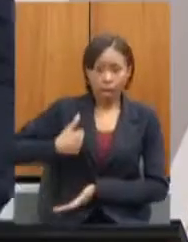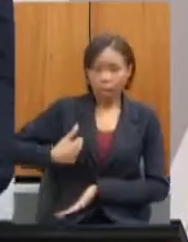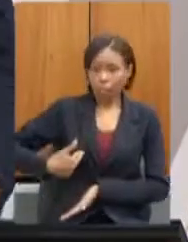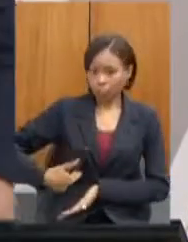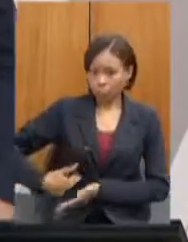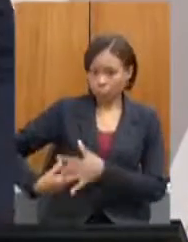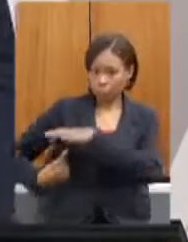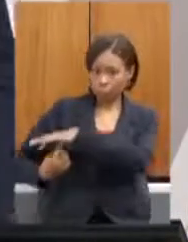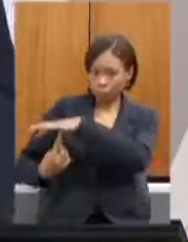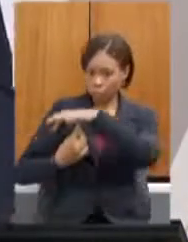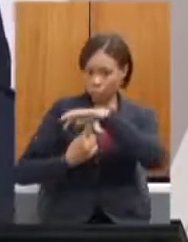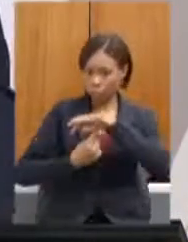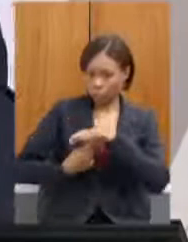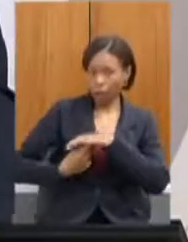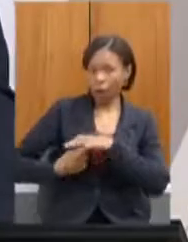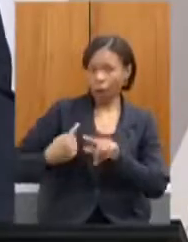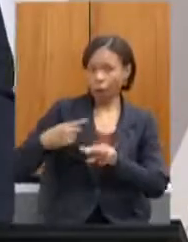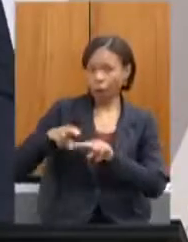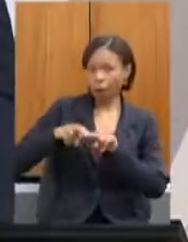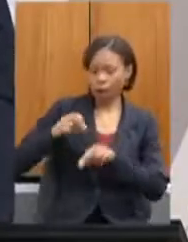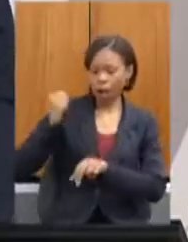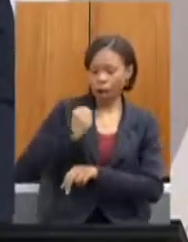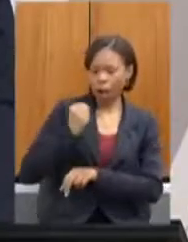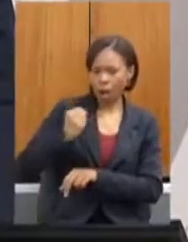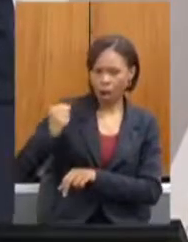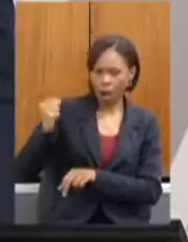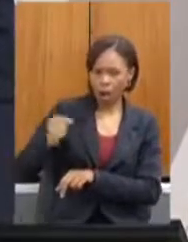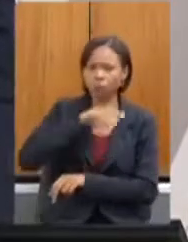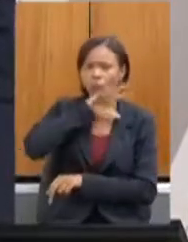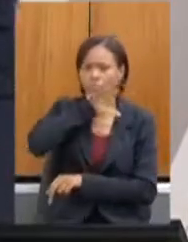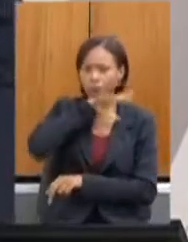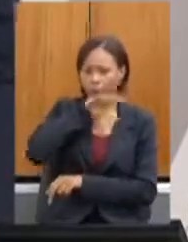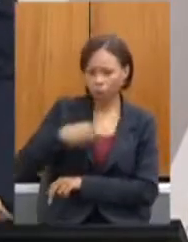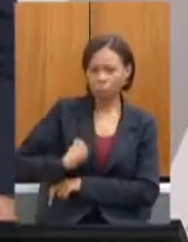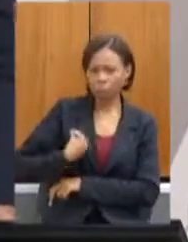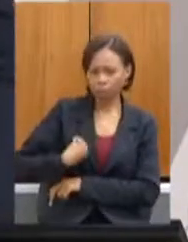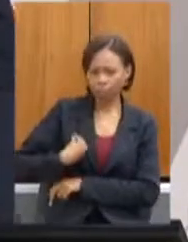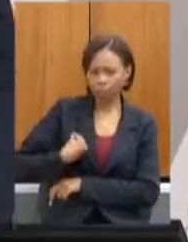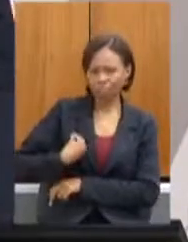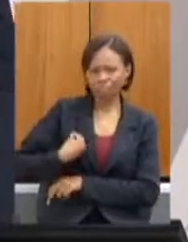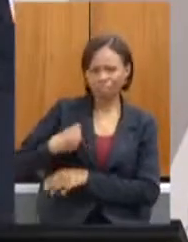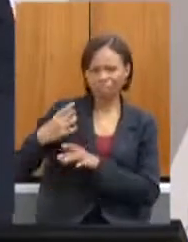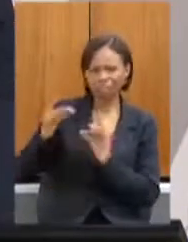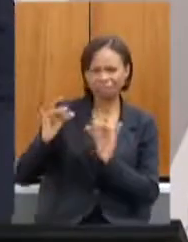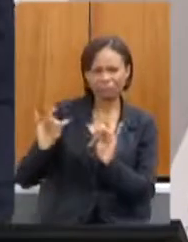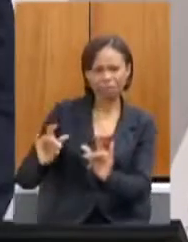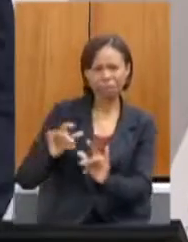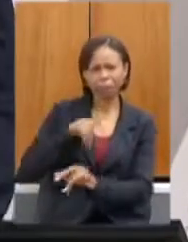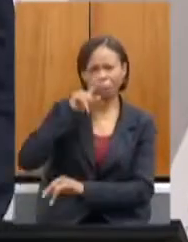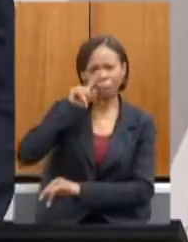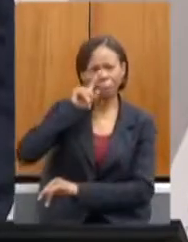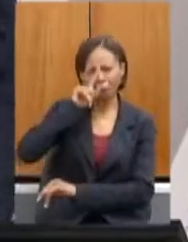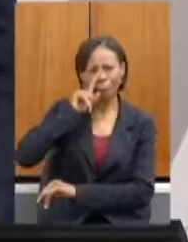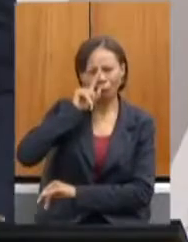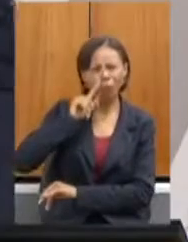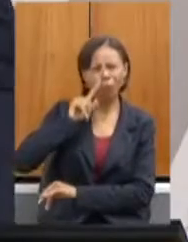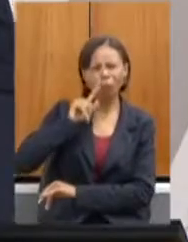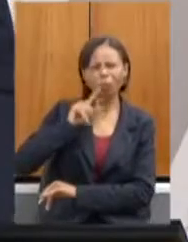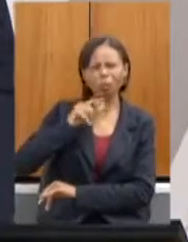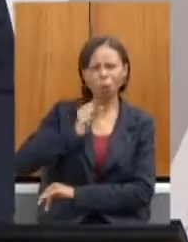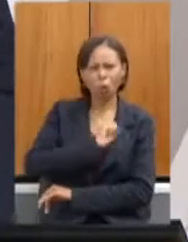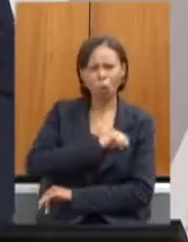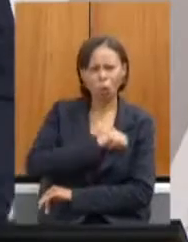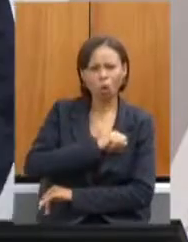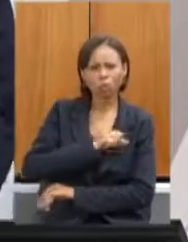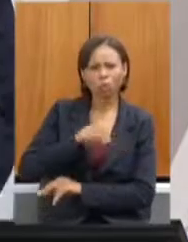justamente no abate de animais vivos nessa promiscuidade tão perigosa nas falhas